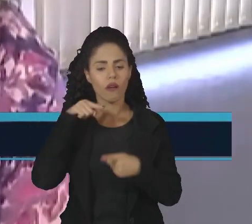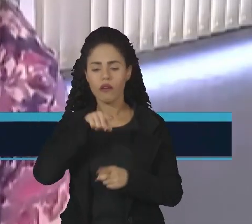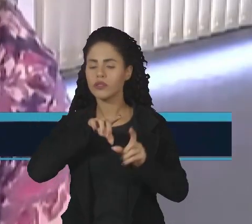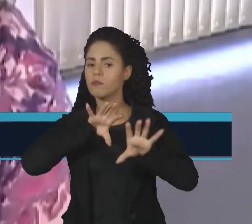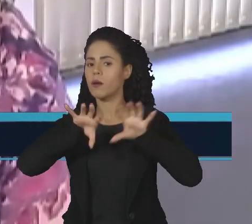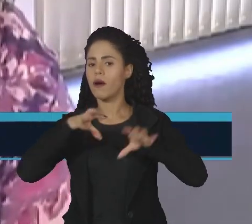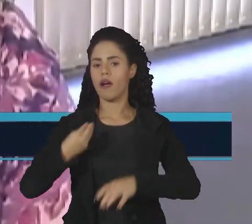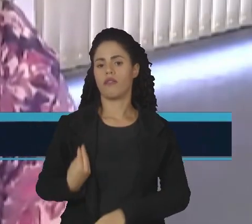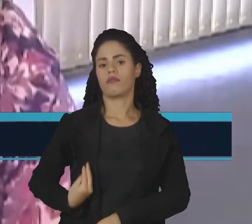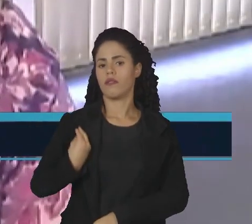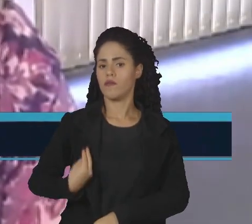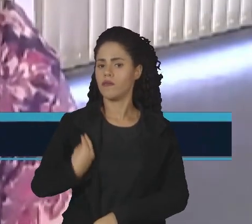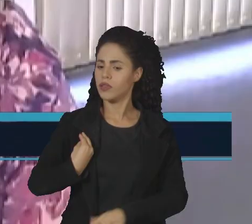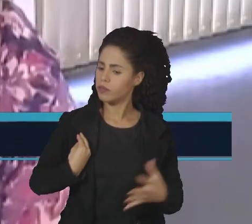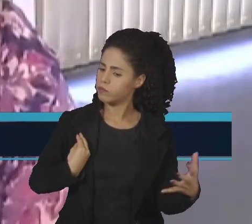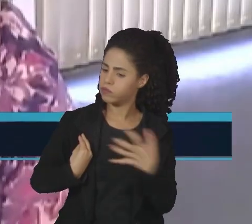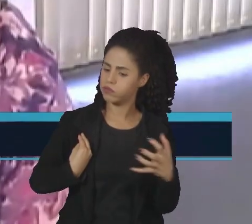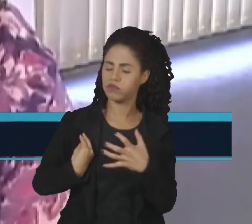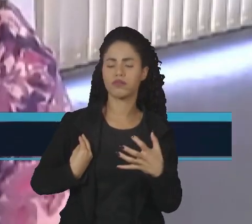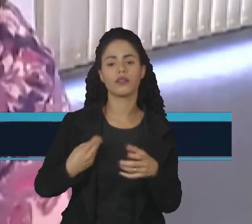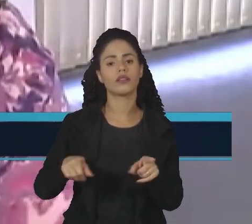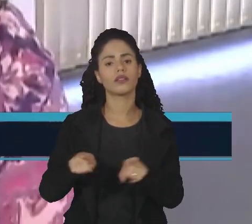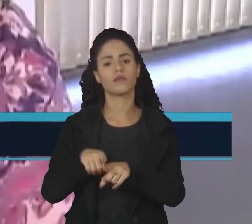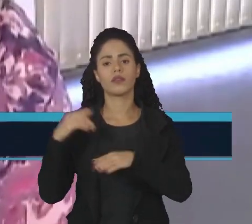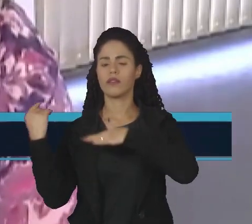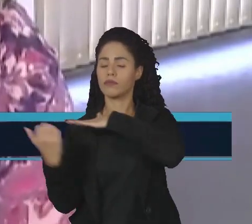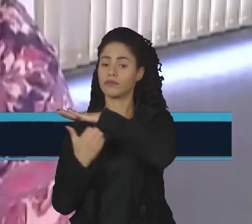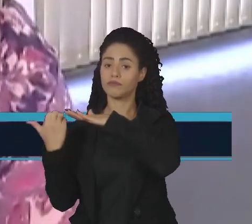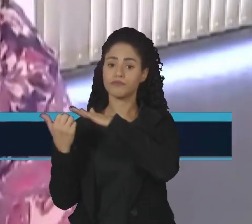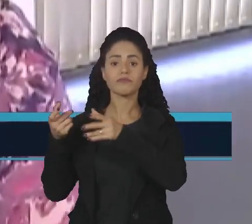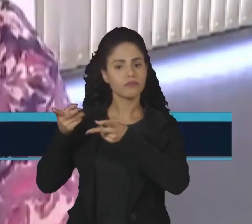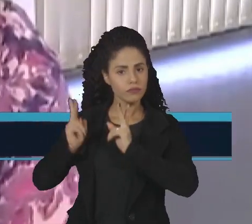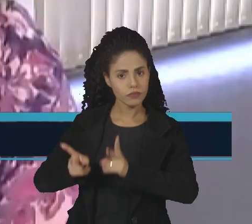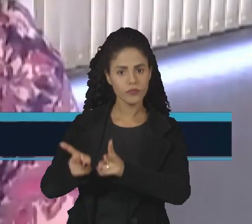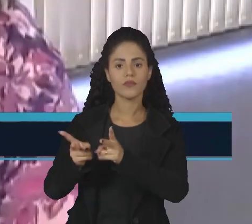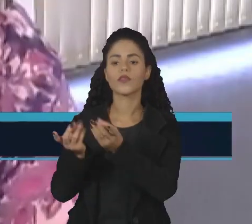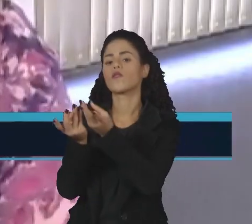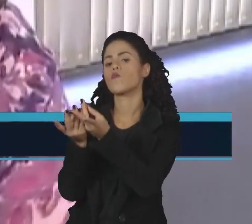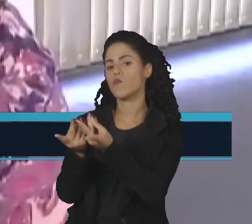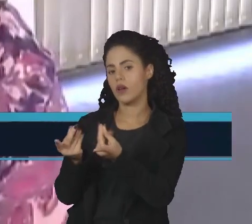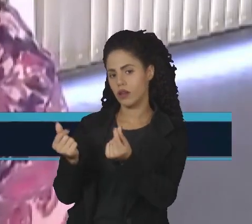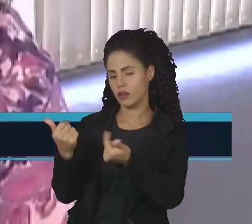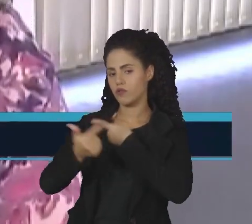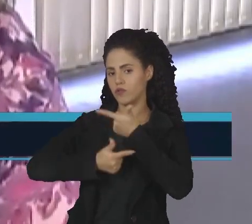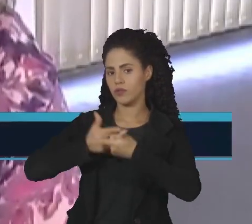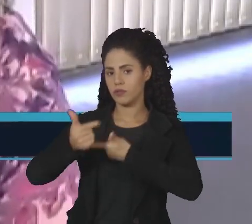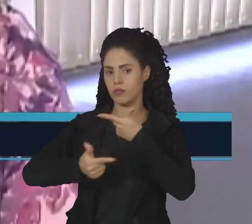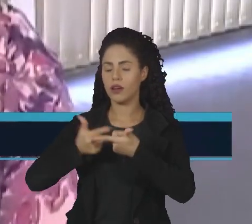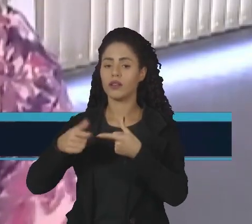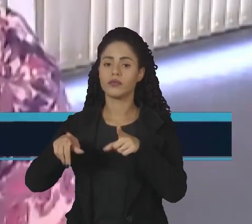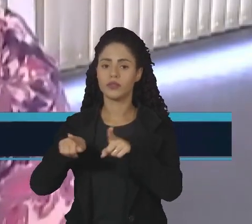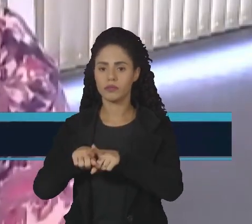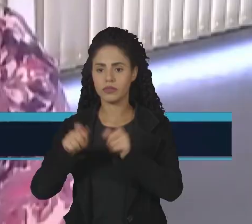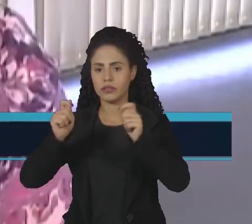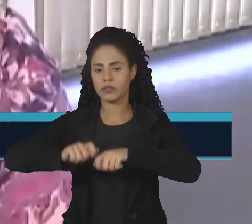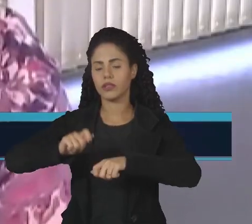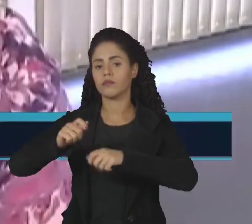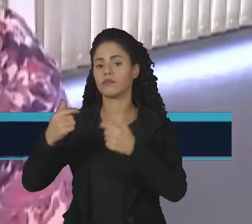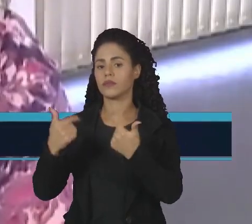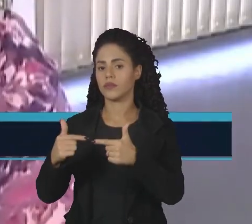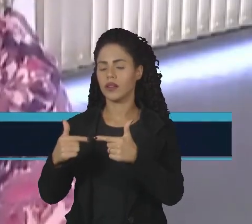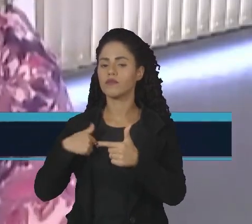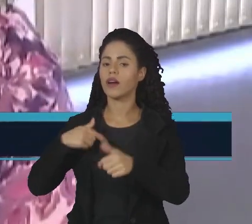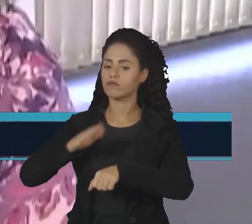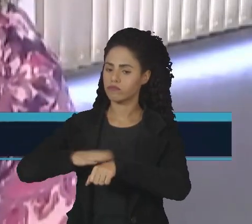impacto positivo não só para a empresa, porque ela vai manter pessoas com melhores condições e elas vão